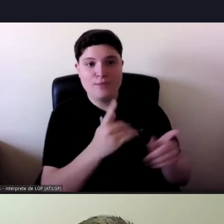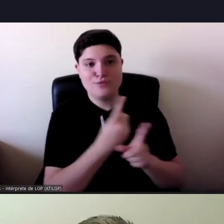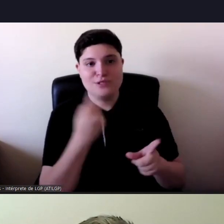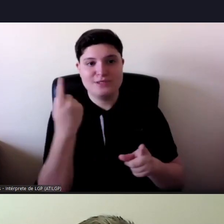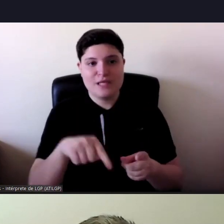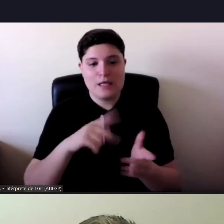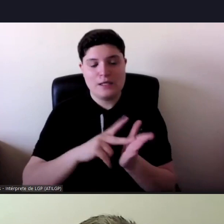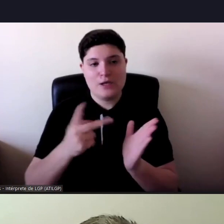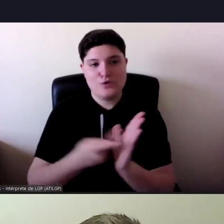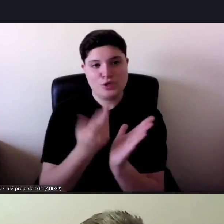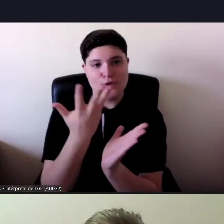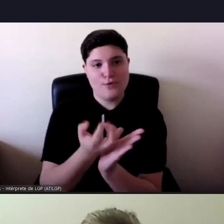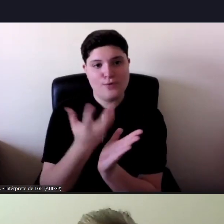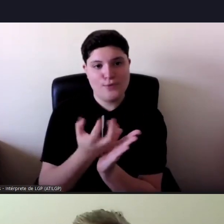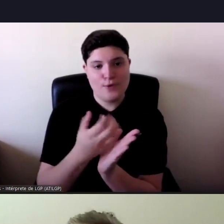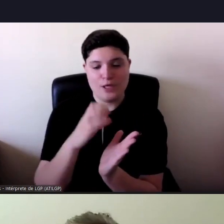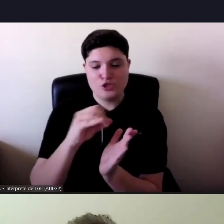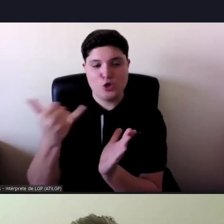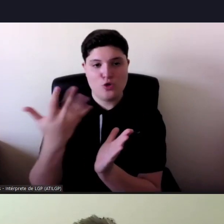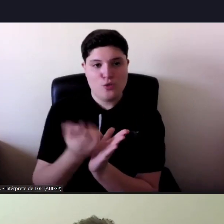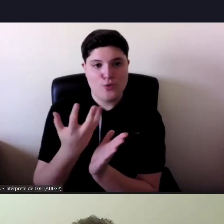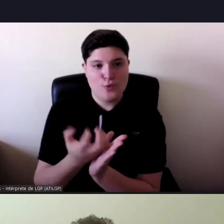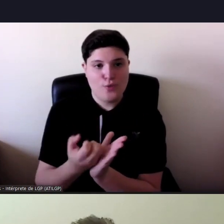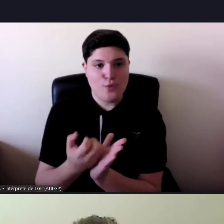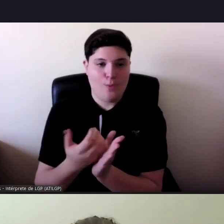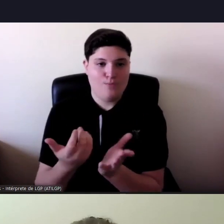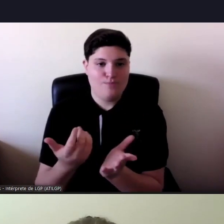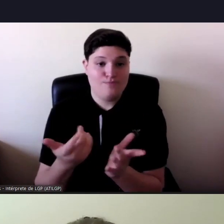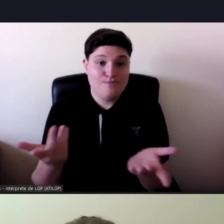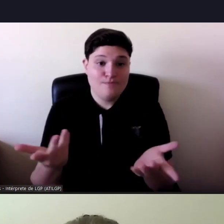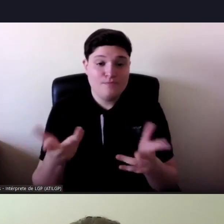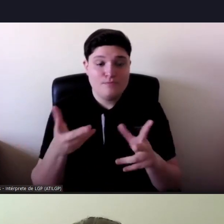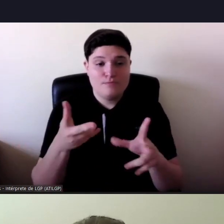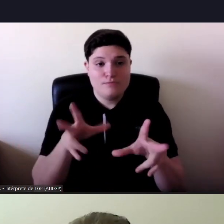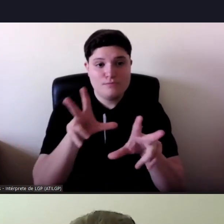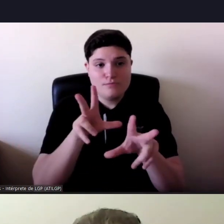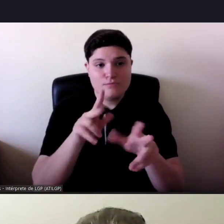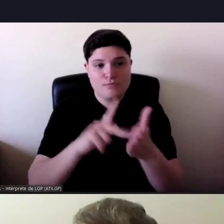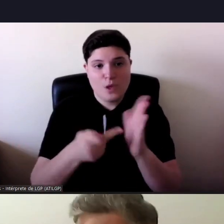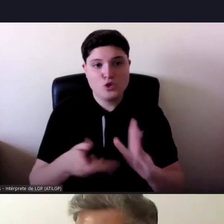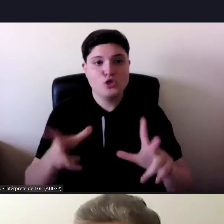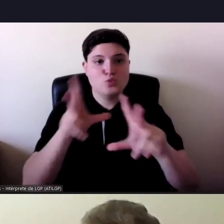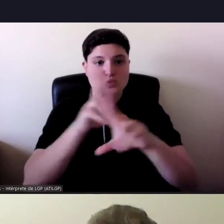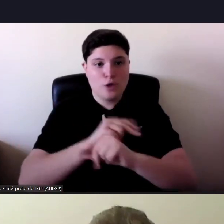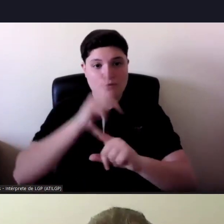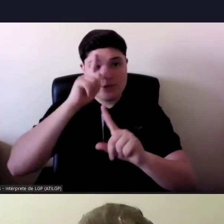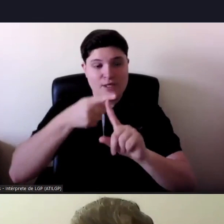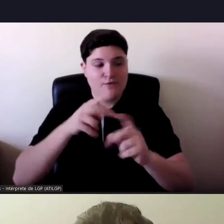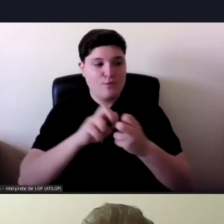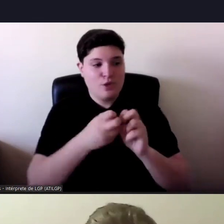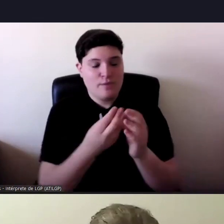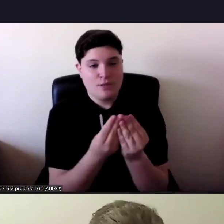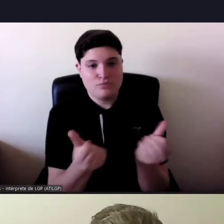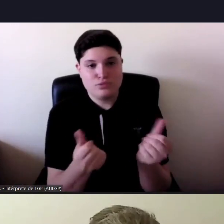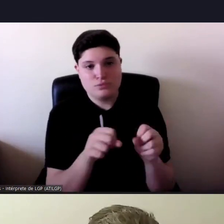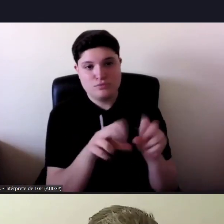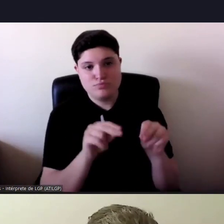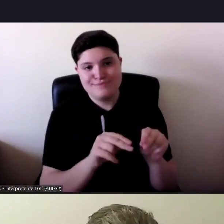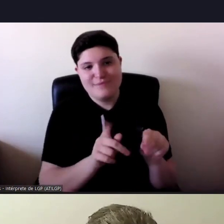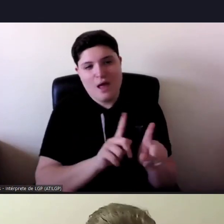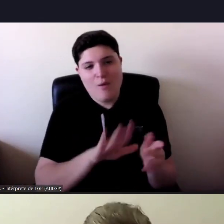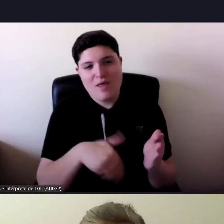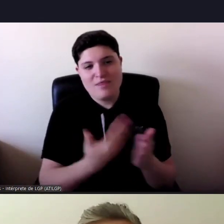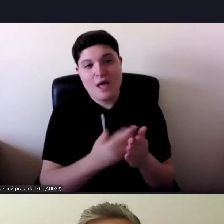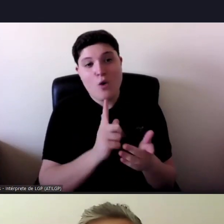problema, porque nós temos um passivo, temos um estoque que já tem CO2 a mais e que ninguém limpa o que está para trás.